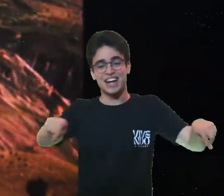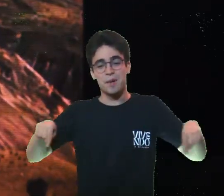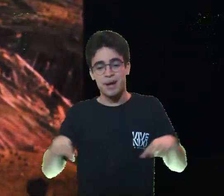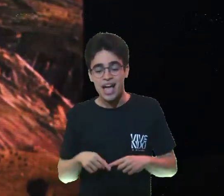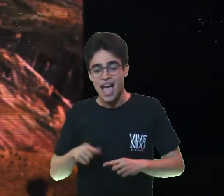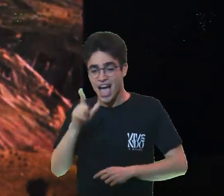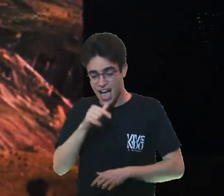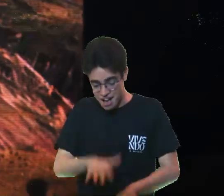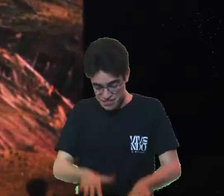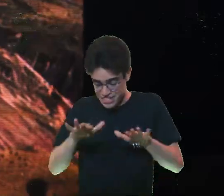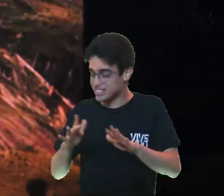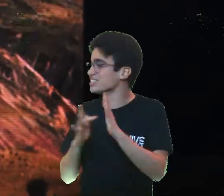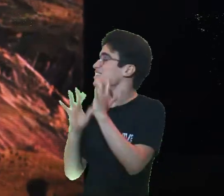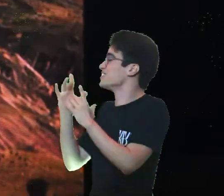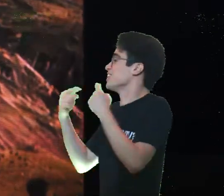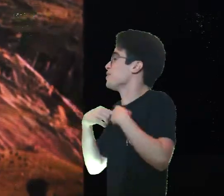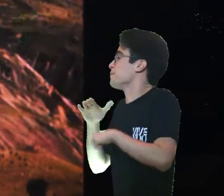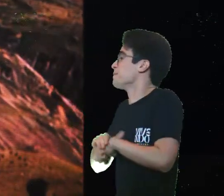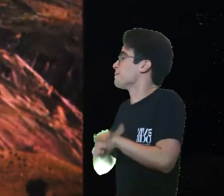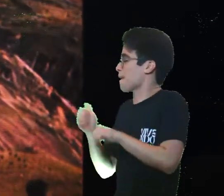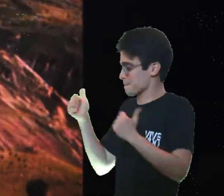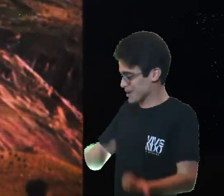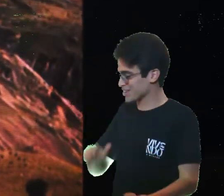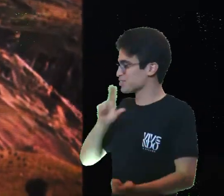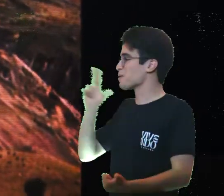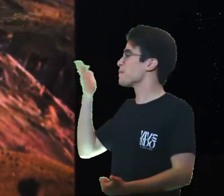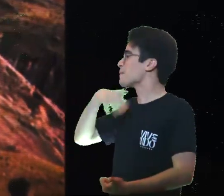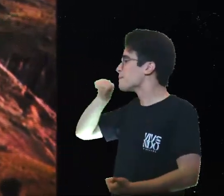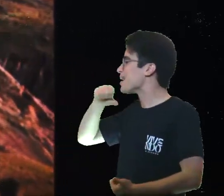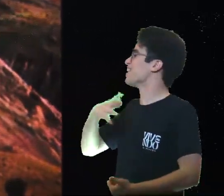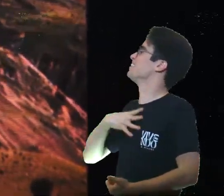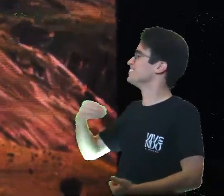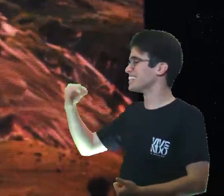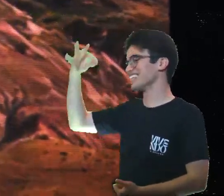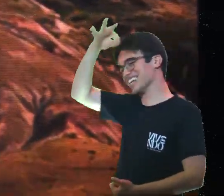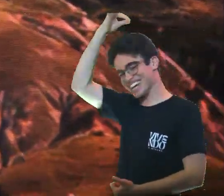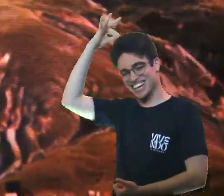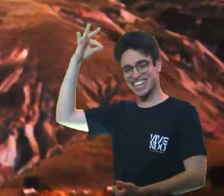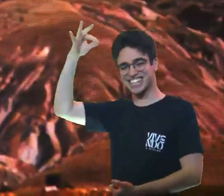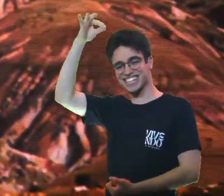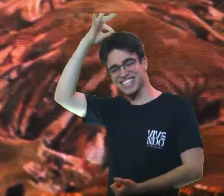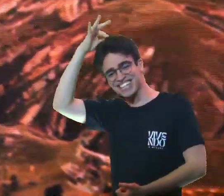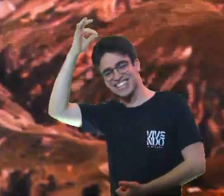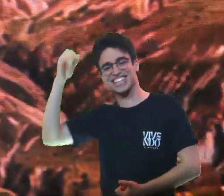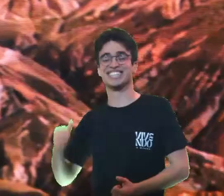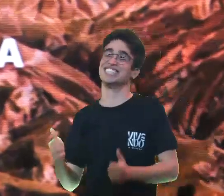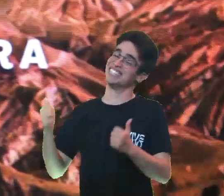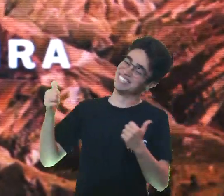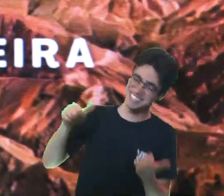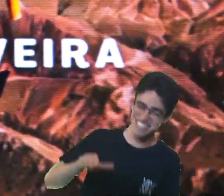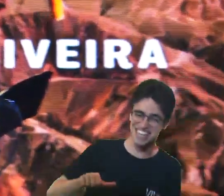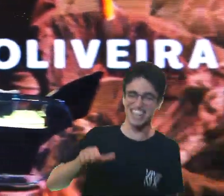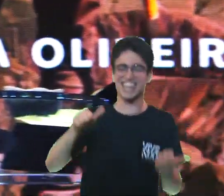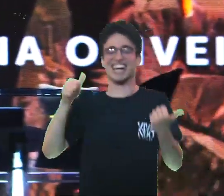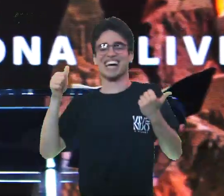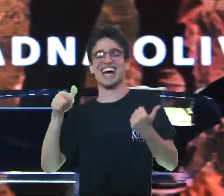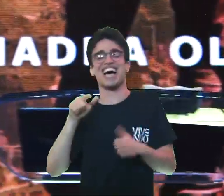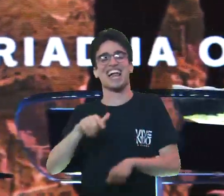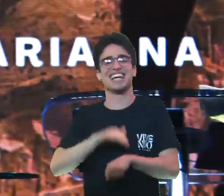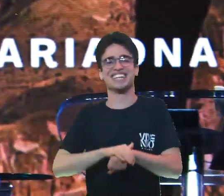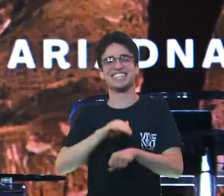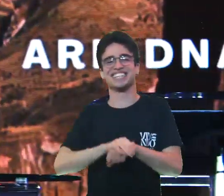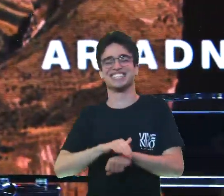Jesus, eu mesmo me batizo. Em nome do Pai, do Filho e do Espírito Santo. E mergulhou na